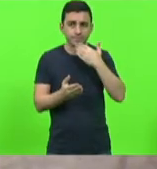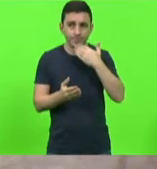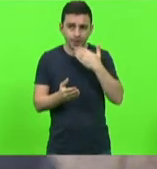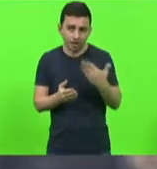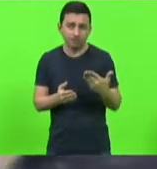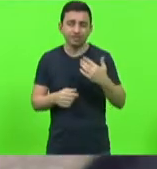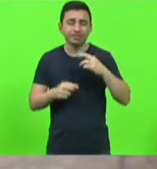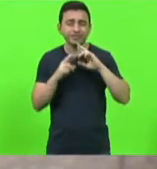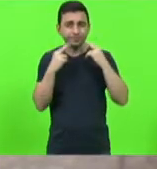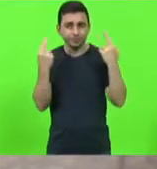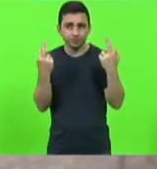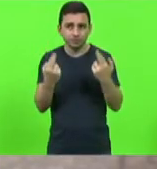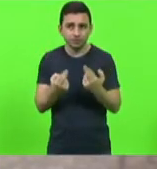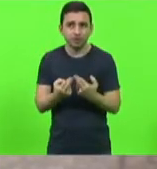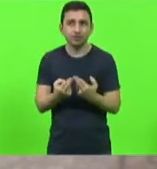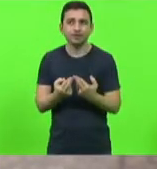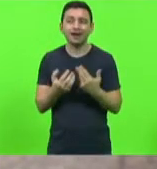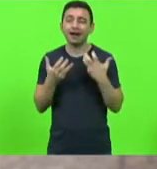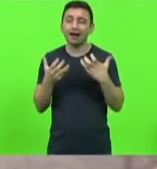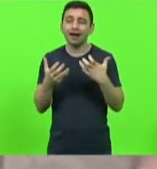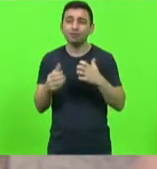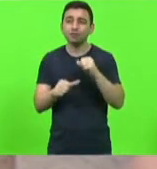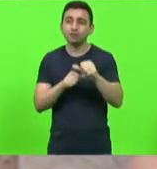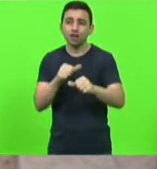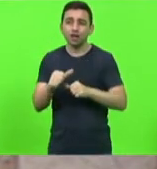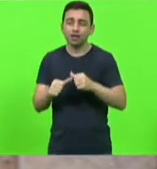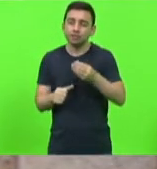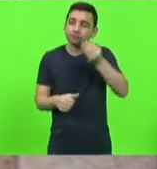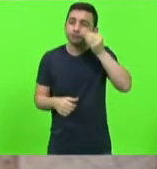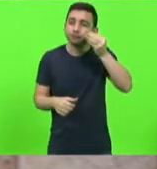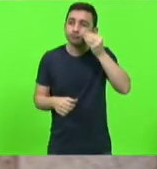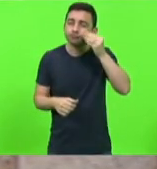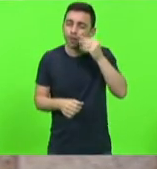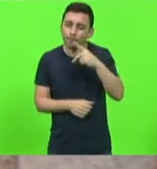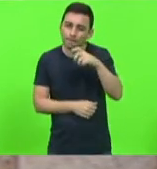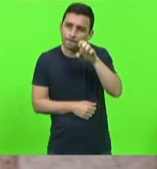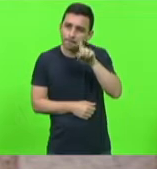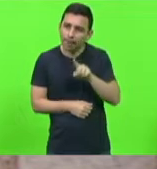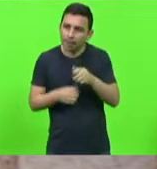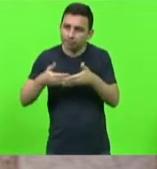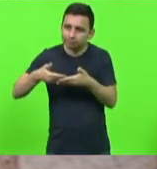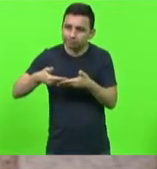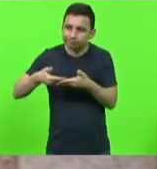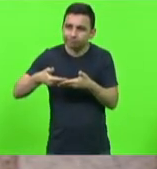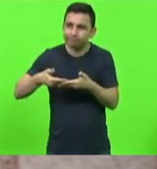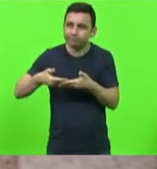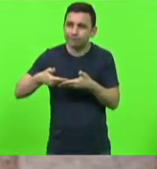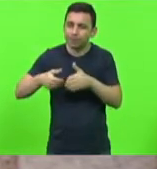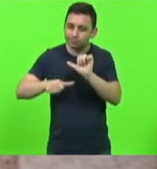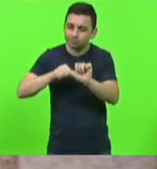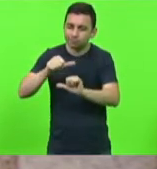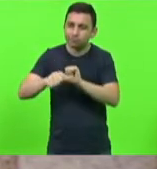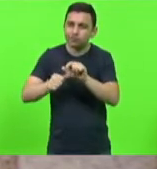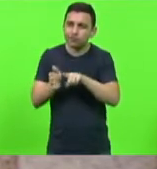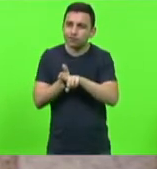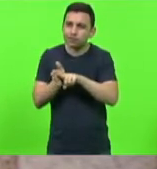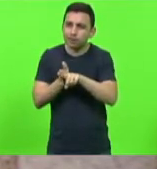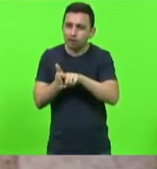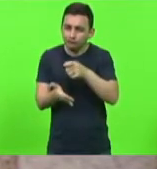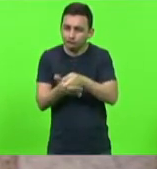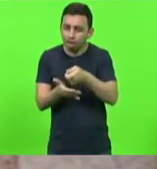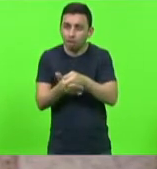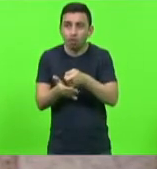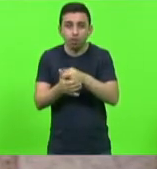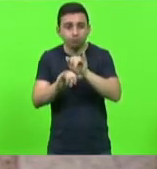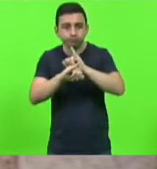ele visa tornar o teste do pezinho para os exames que forem alterados de notificação compulsória. O que